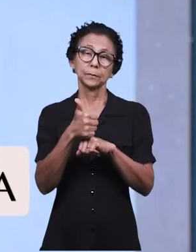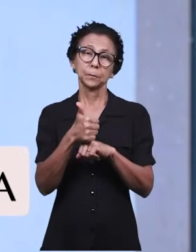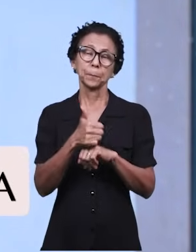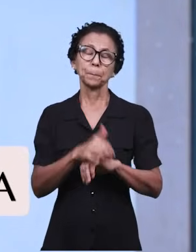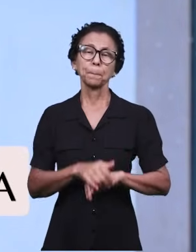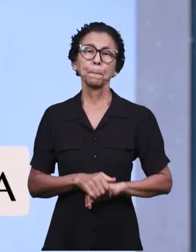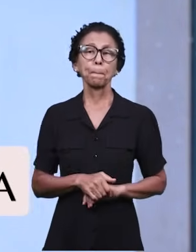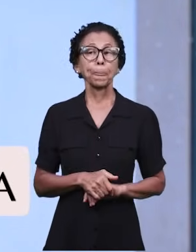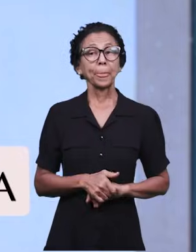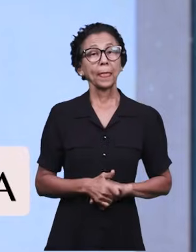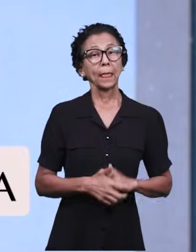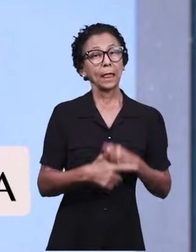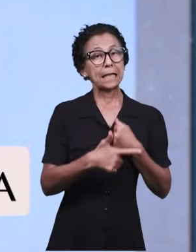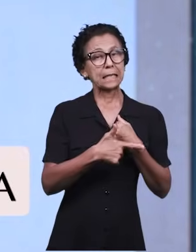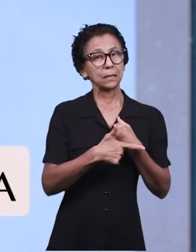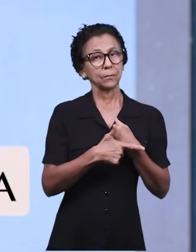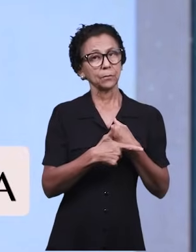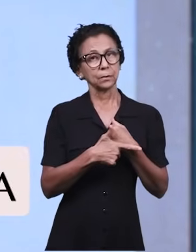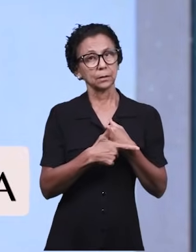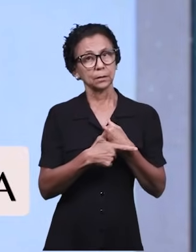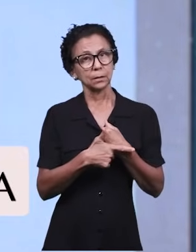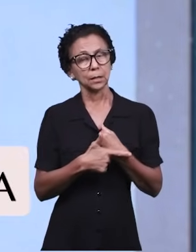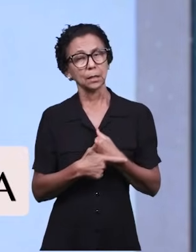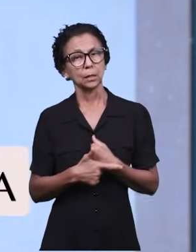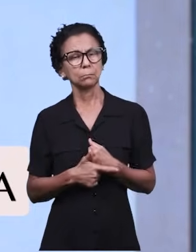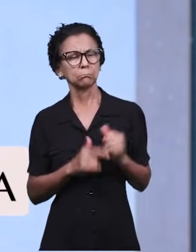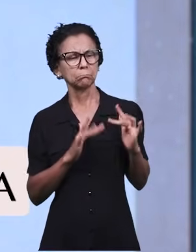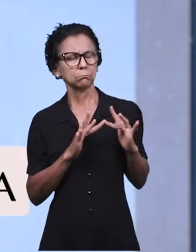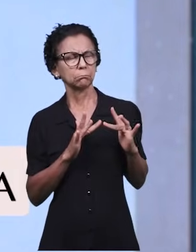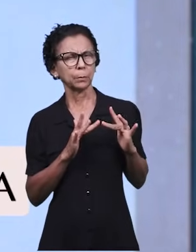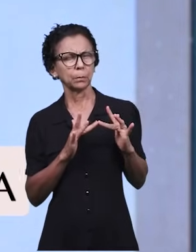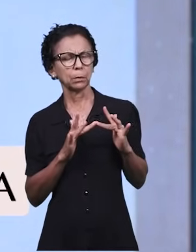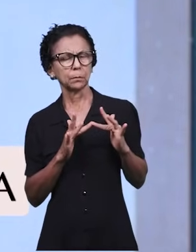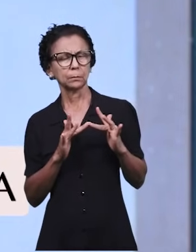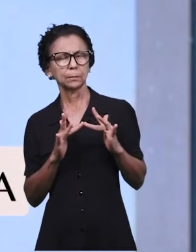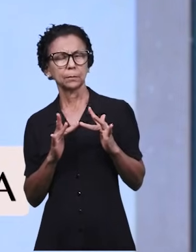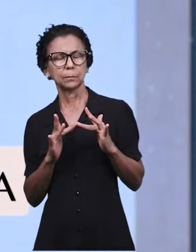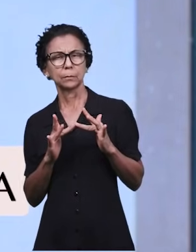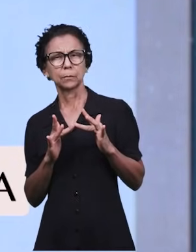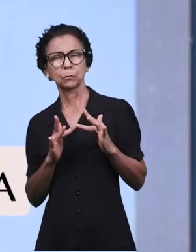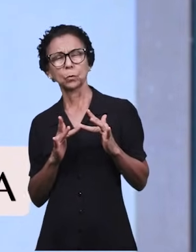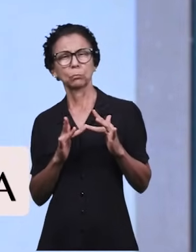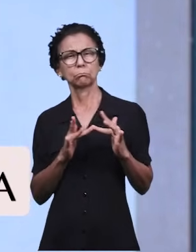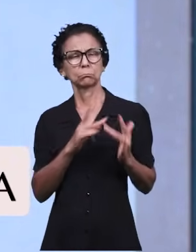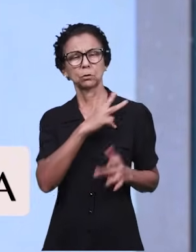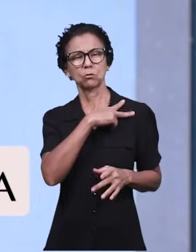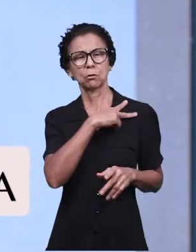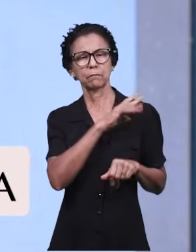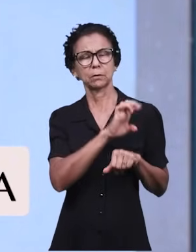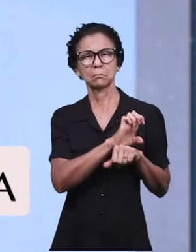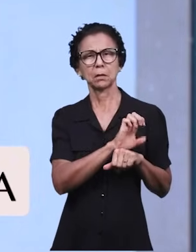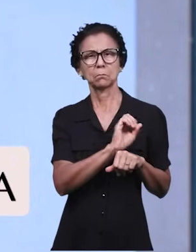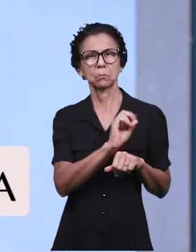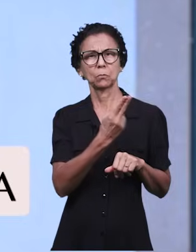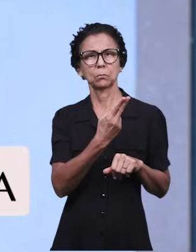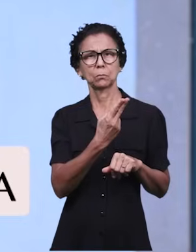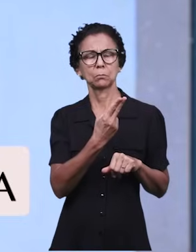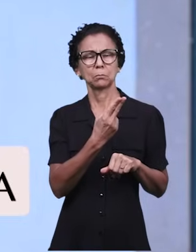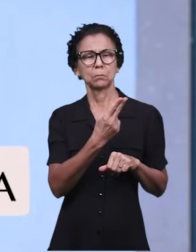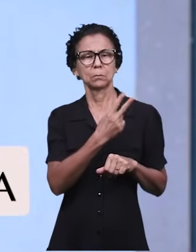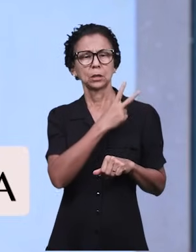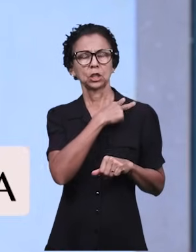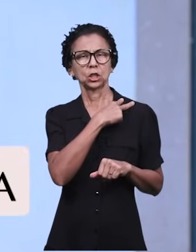nessa função ele está em constante contato com o chefe de Estado ou o chefe de governo, onde há